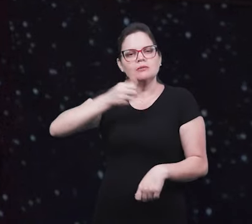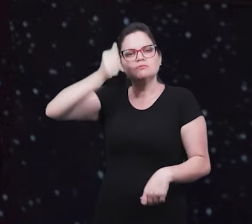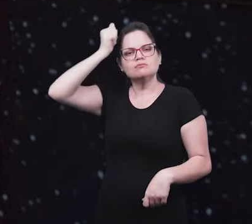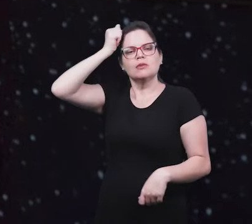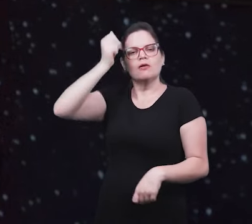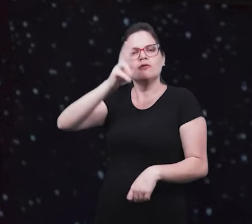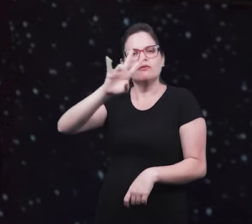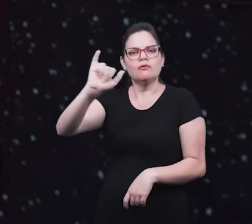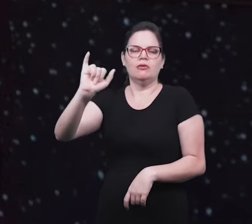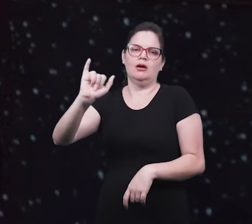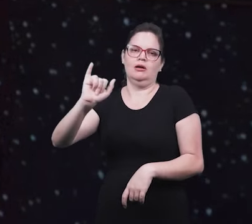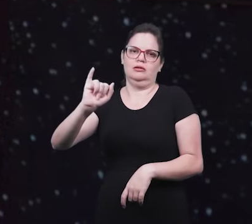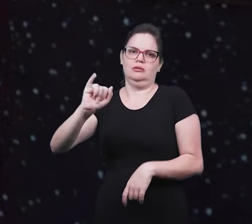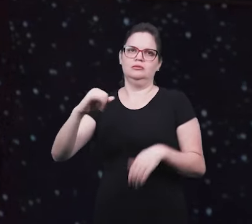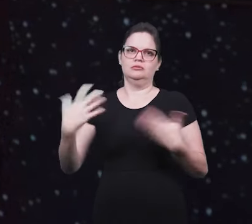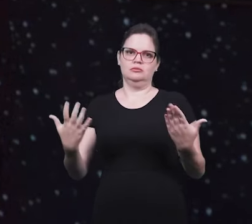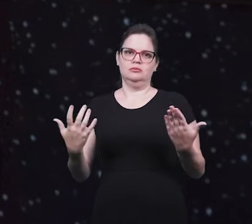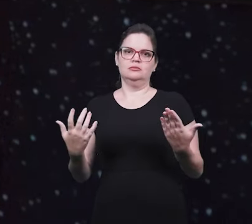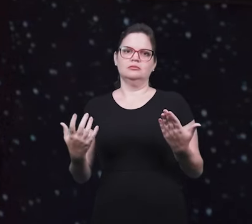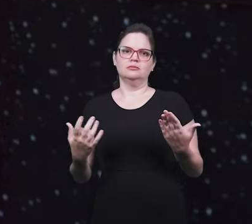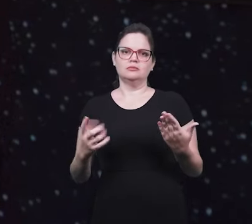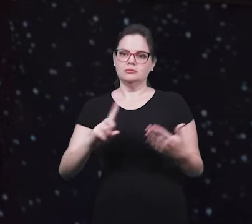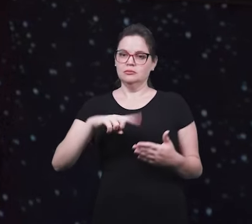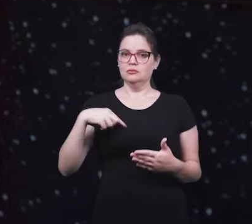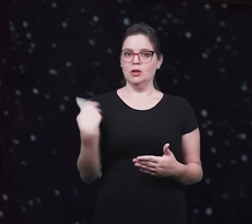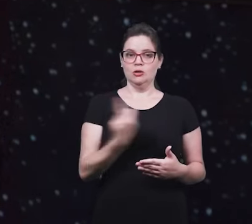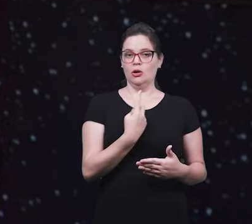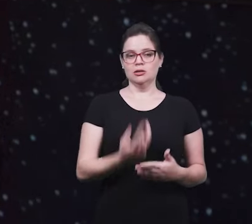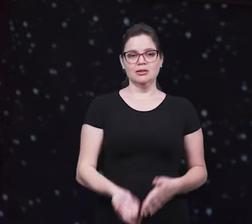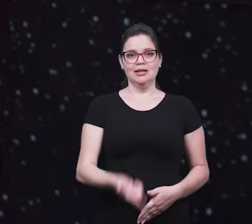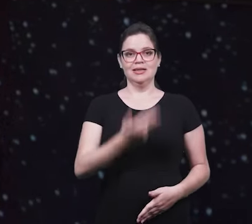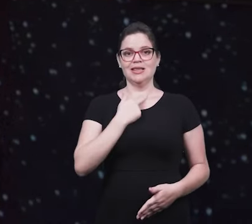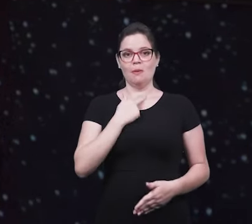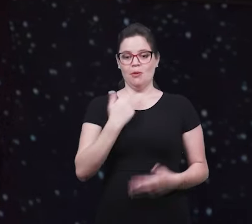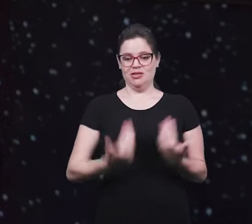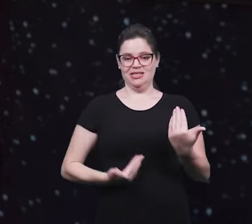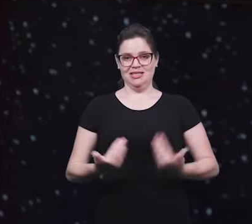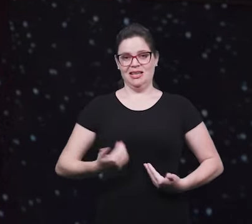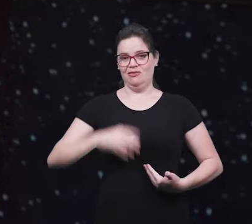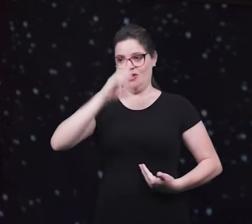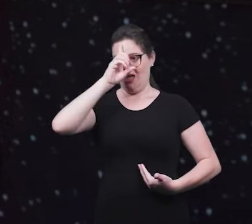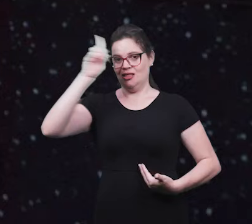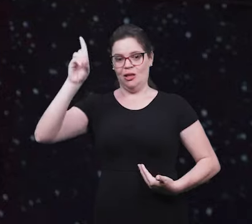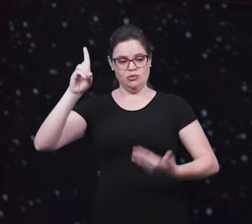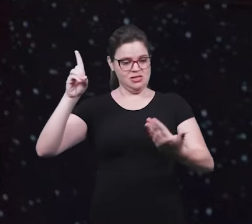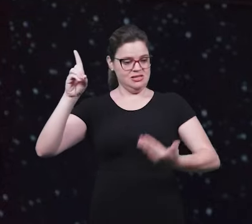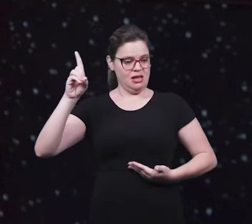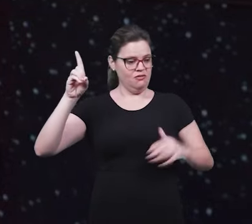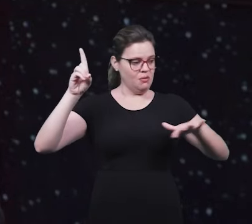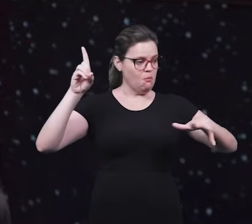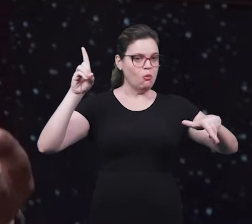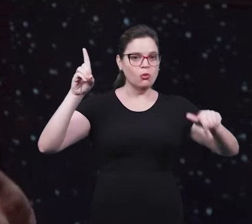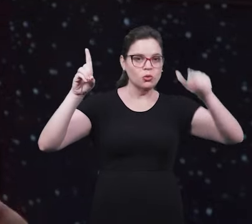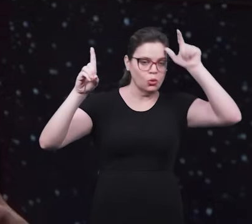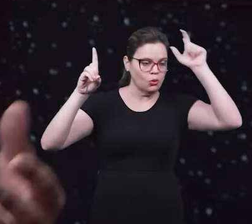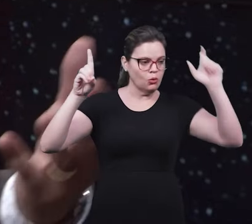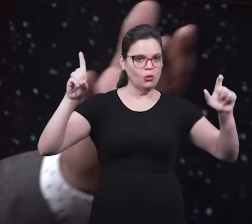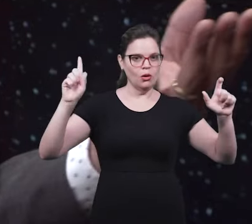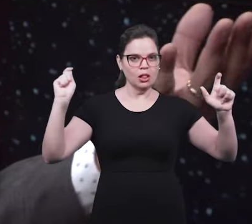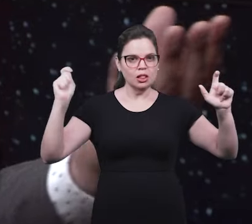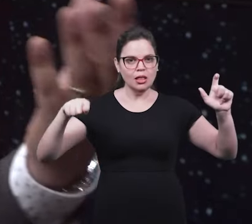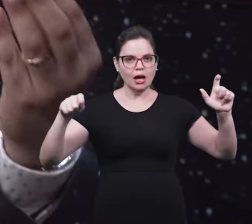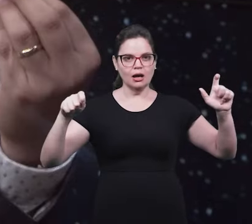metade. O Senhor não quer uma parte. Ninguém pode servir a dois senhores. Ninguém pode servir a dois senhores. Eles tinham dois senhores. A mentira que